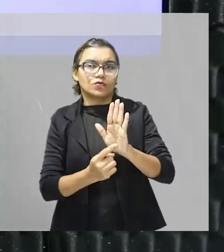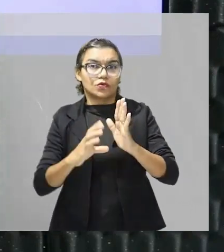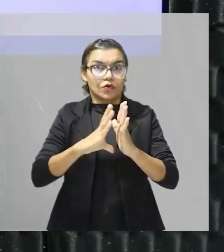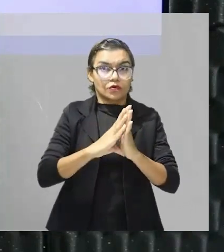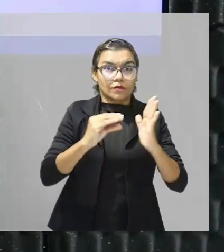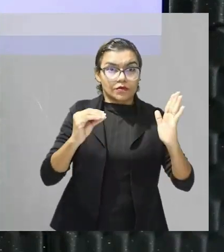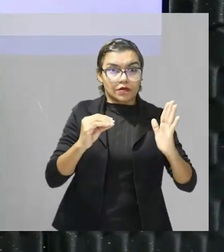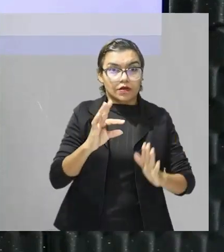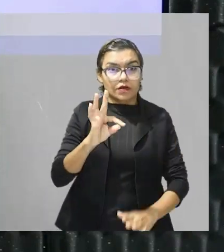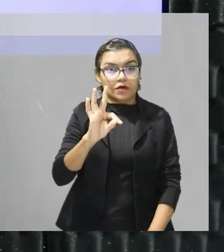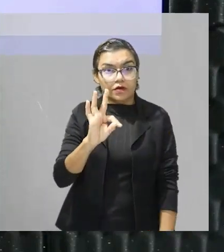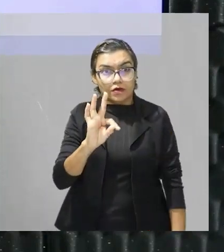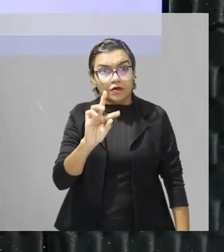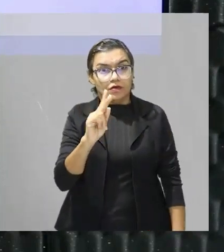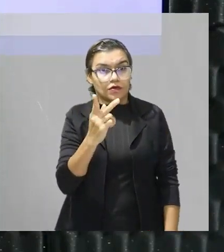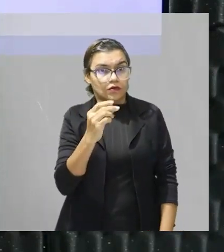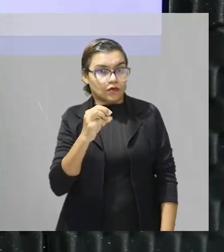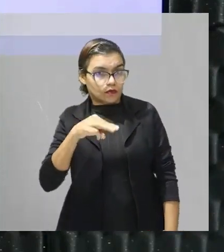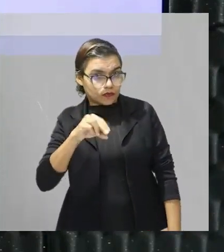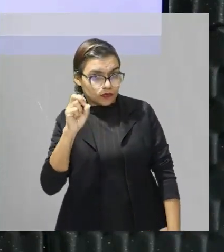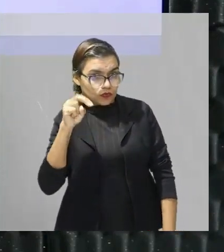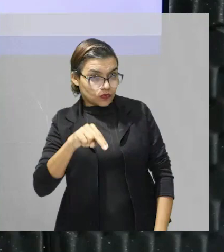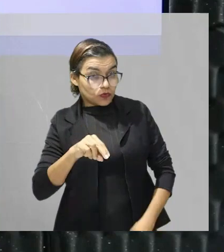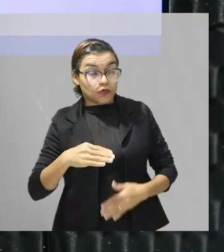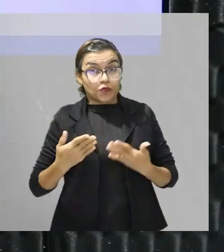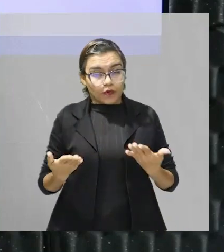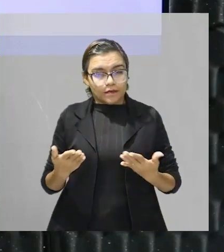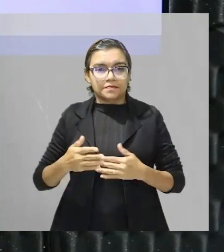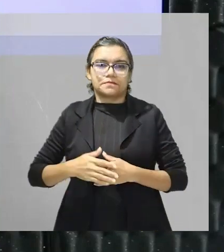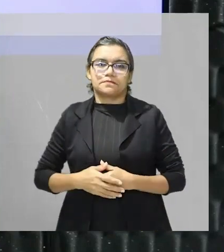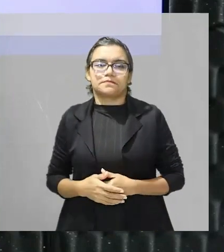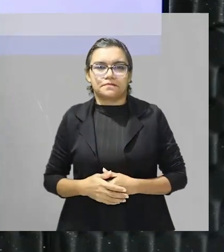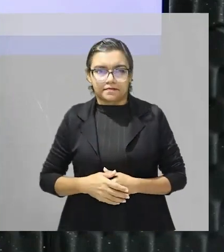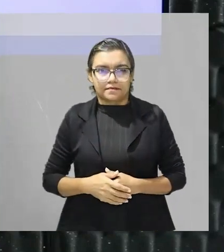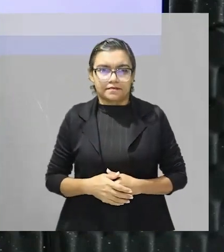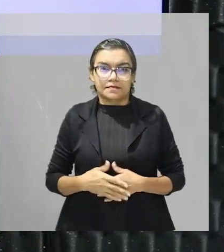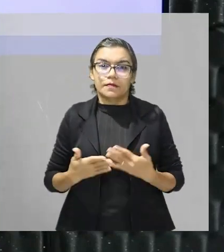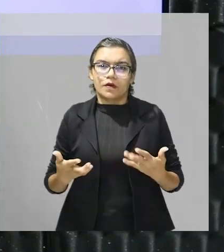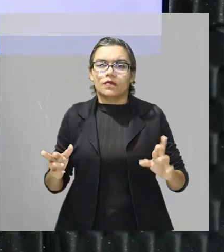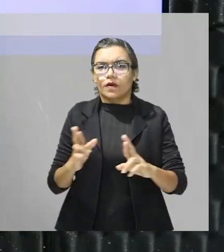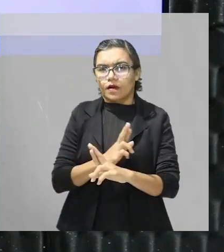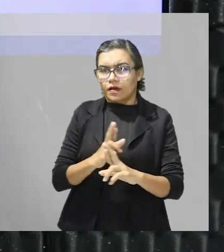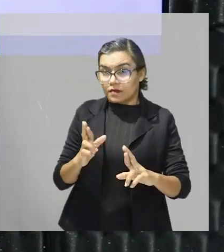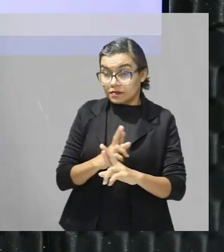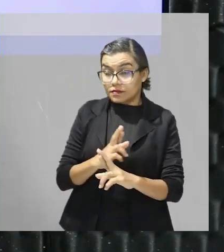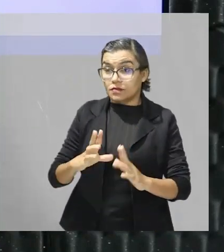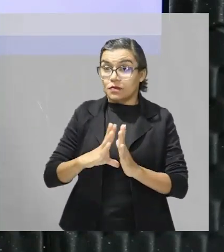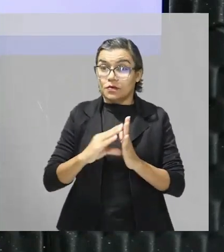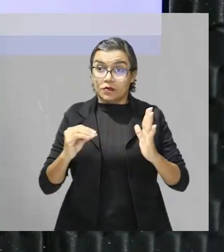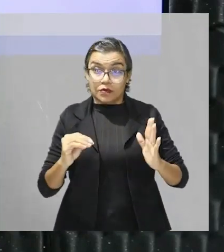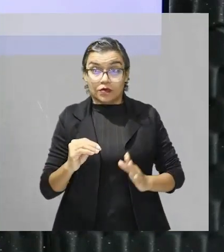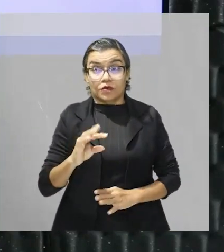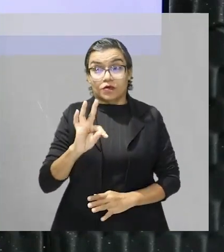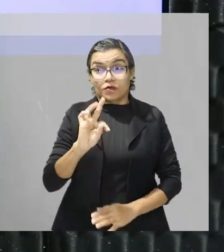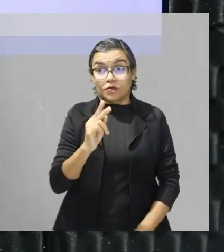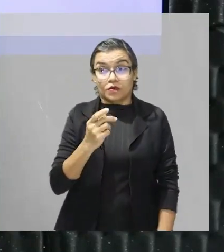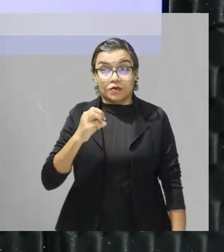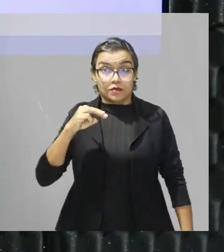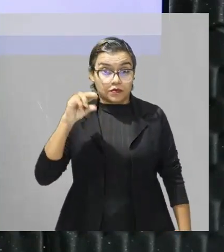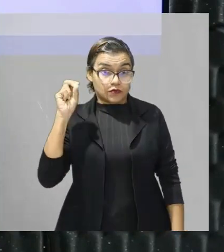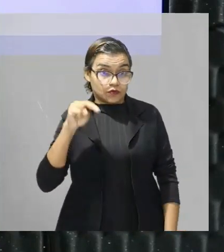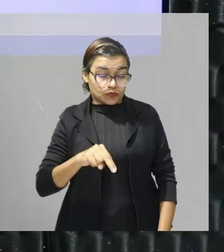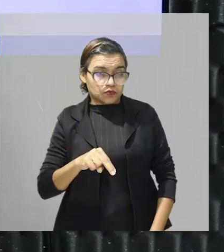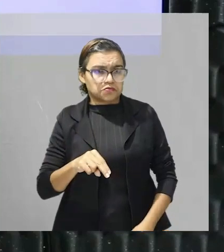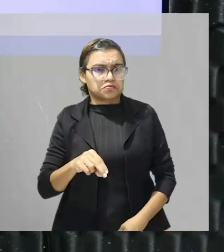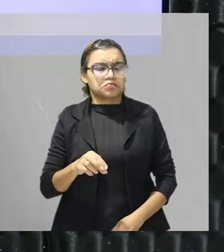ao modelo de Thomson Ok então vamos lá com relação ao modelo de Thomson pode-se afirmar